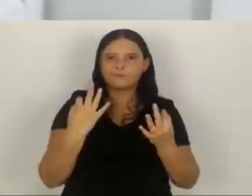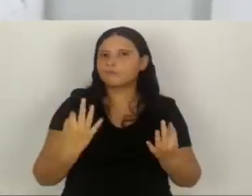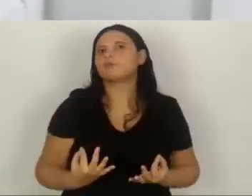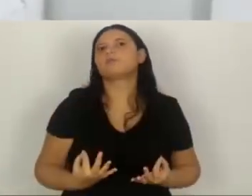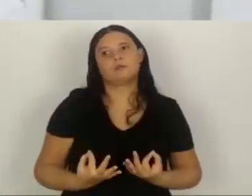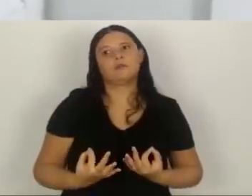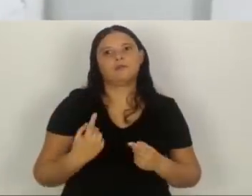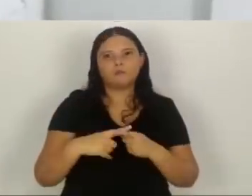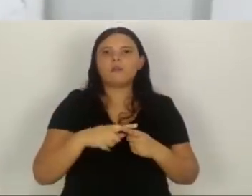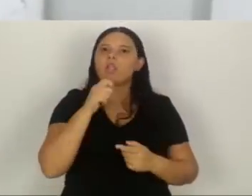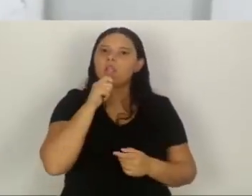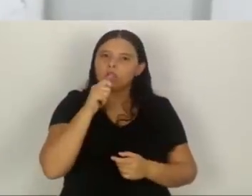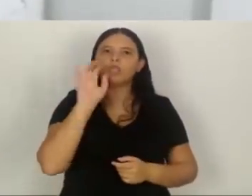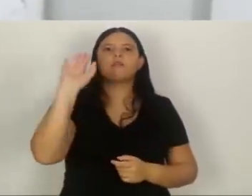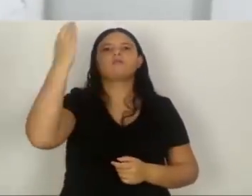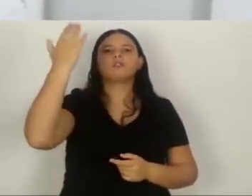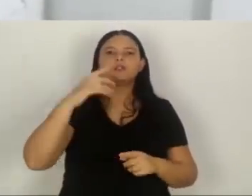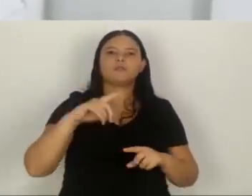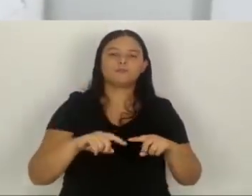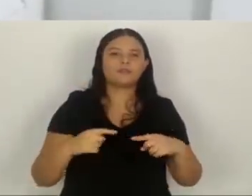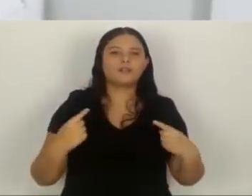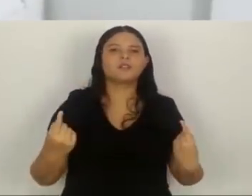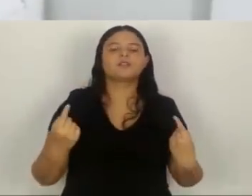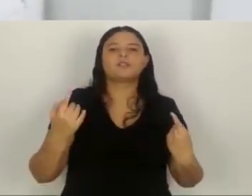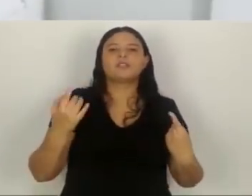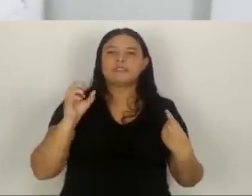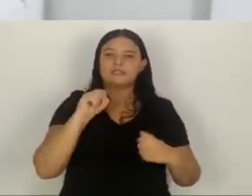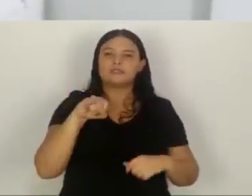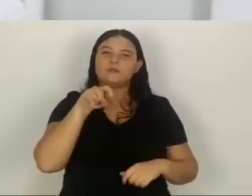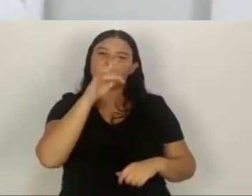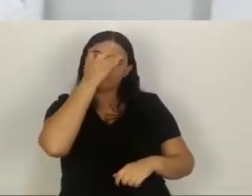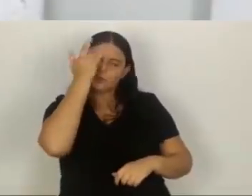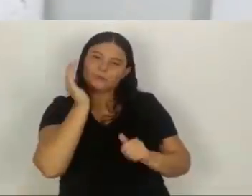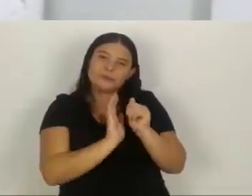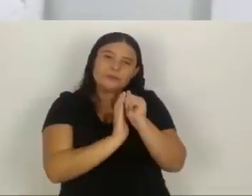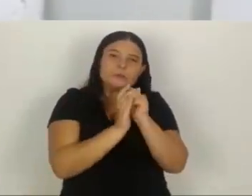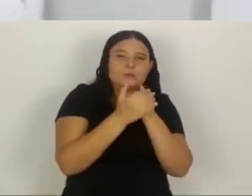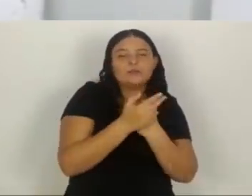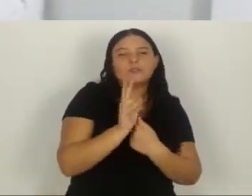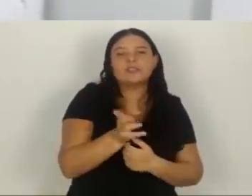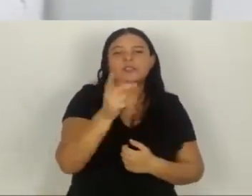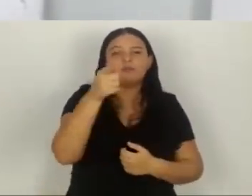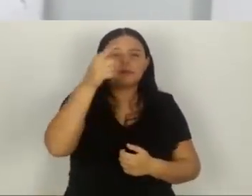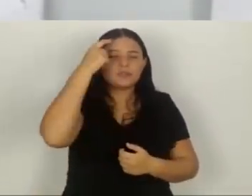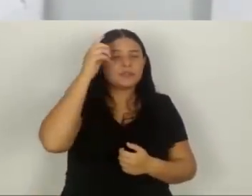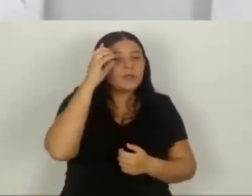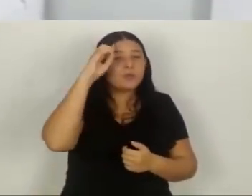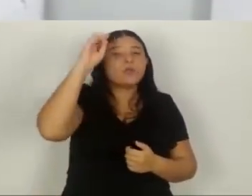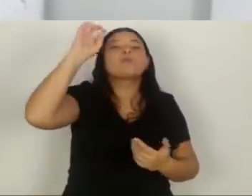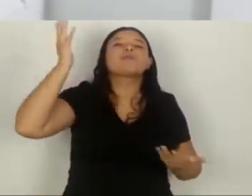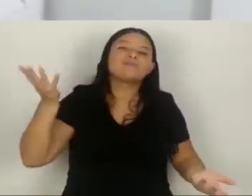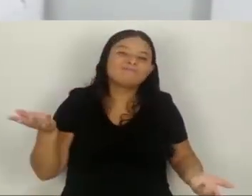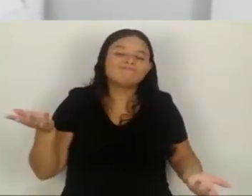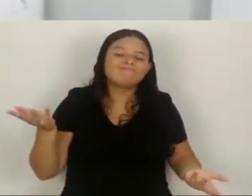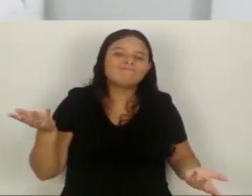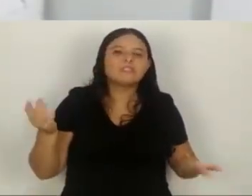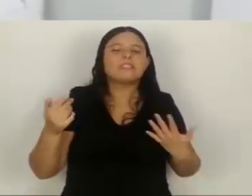vê muito isso, inclusive, né? Mas ao esconder, você sempre vai ficar na dúvida, não é